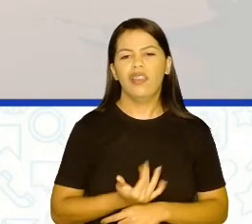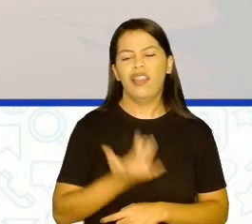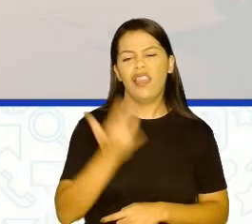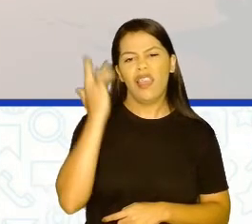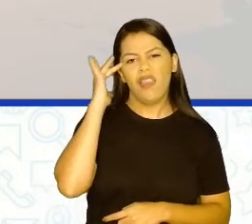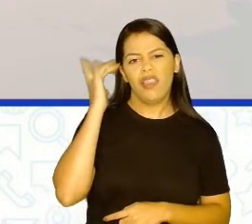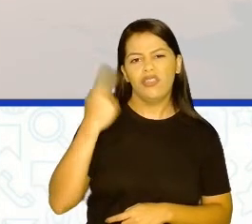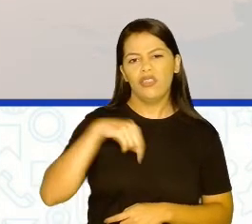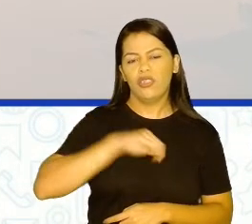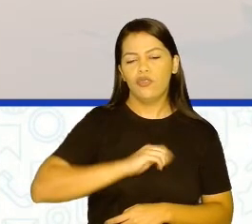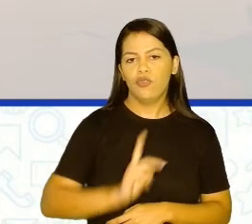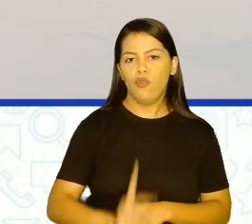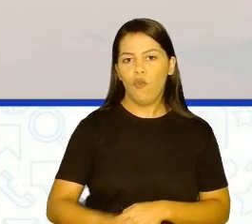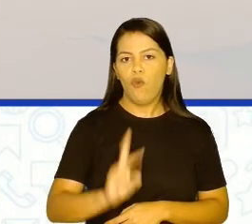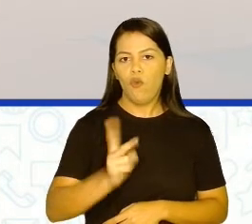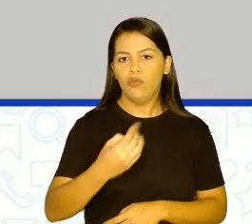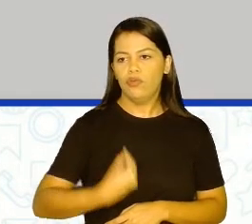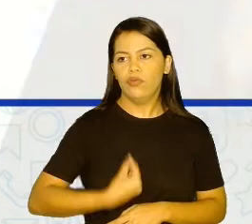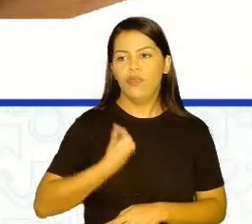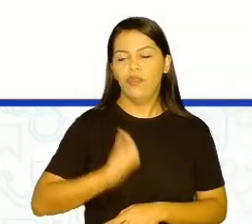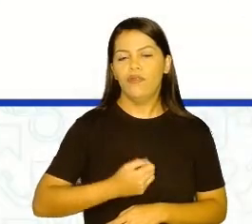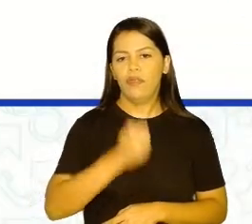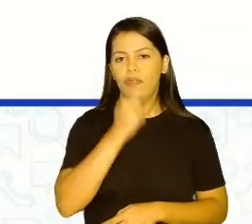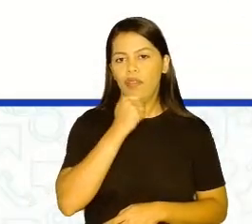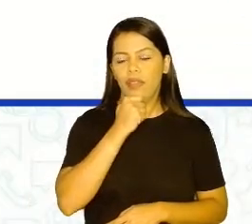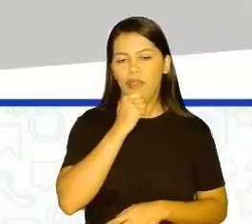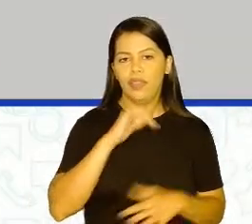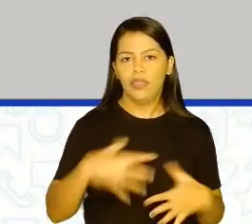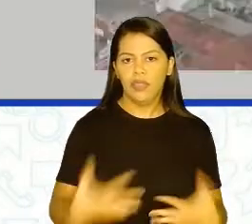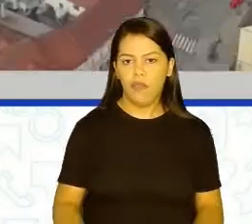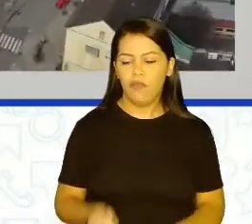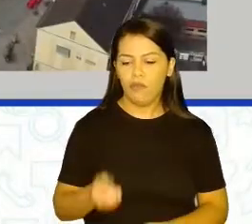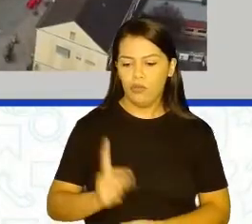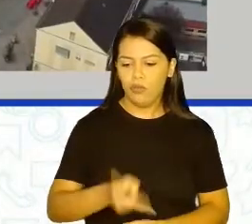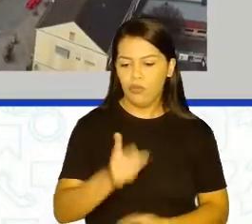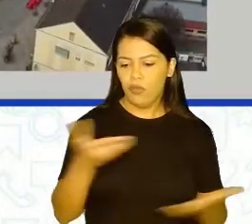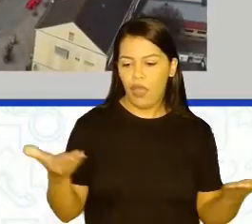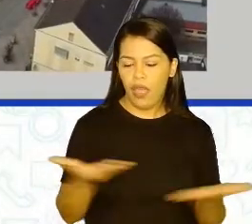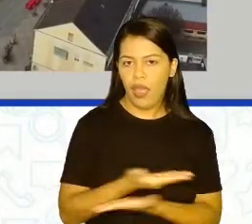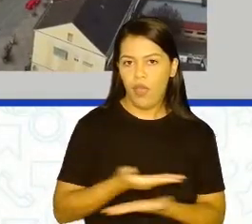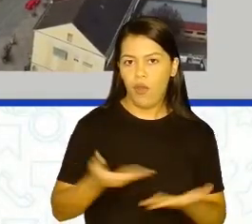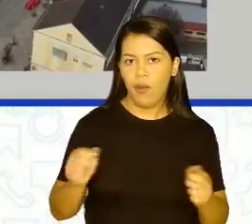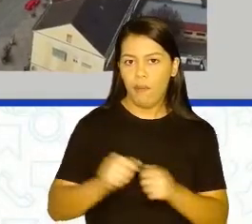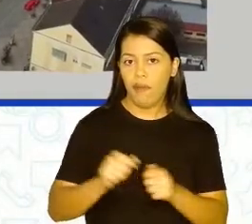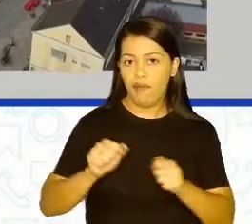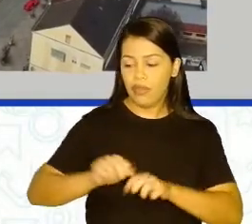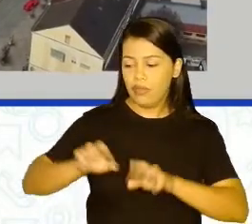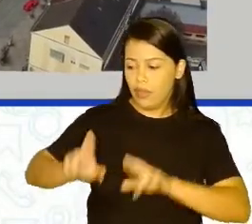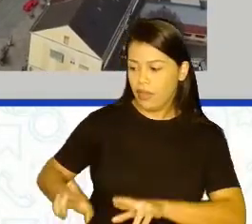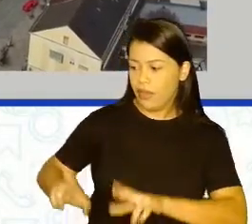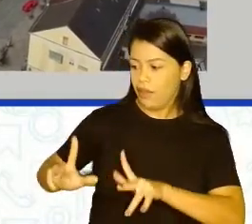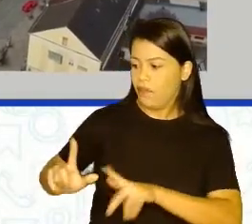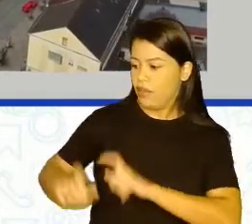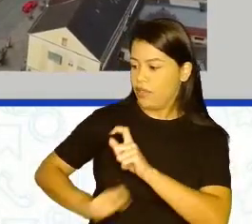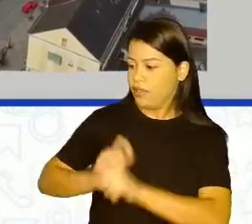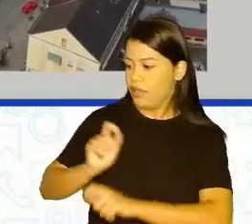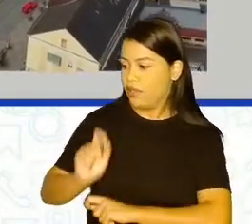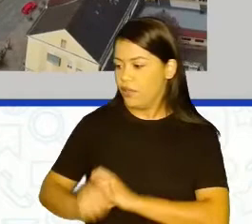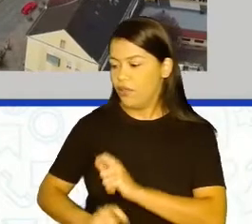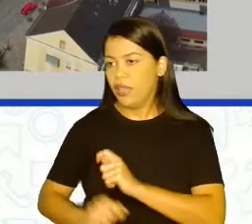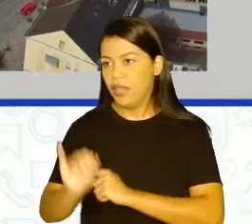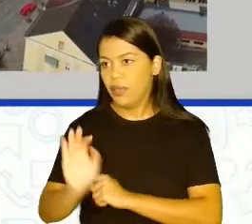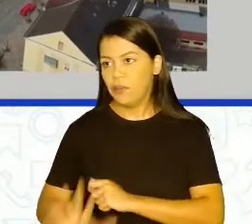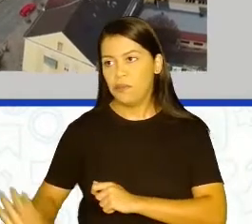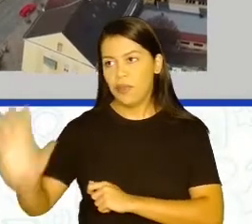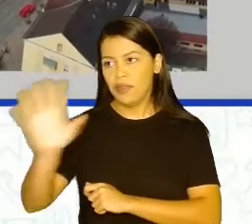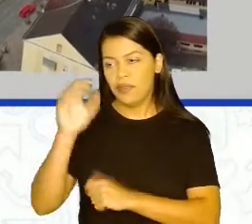ao vivo. E vamos embora. Olha só aqui, vamos passar aqui a diferença entre paisagem natural e cultural, né?